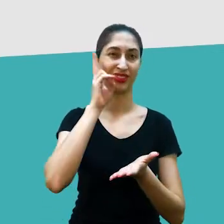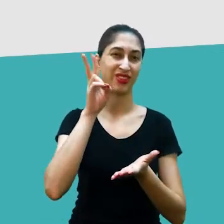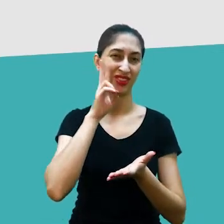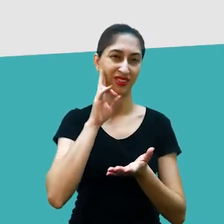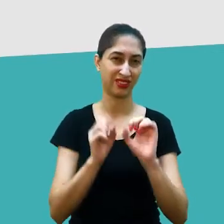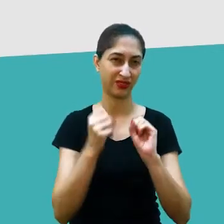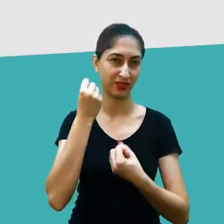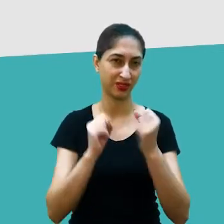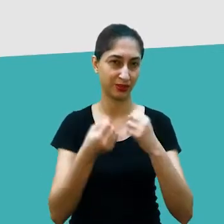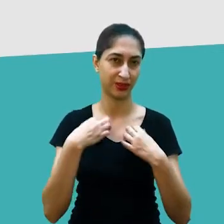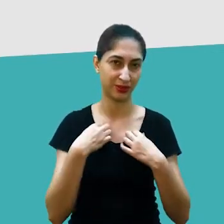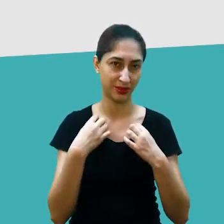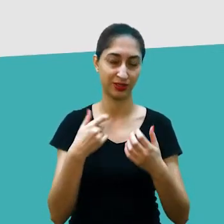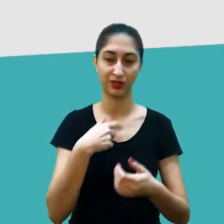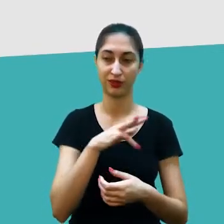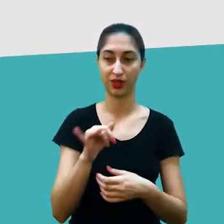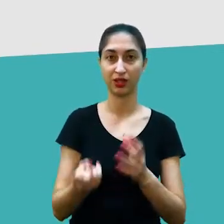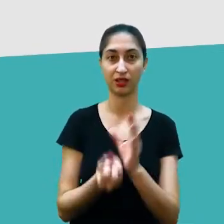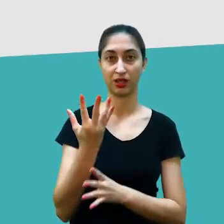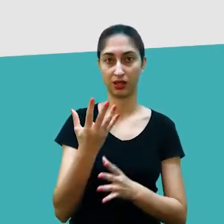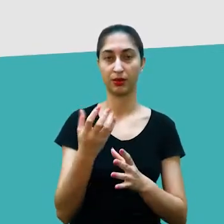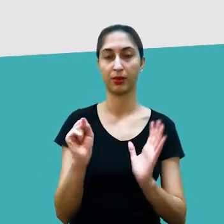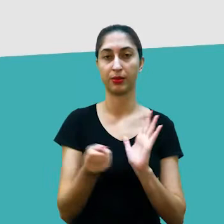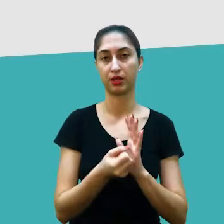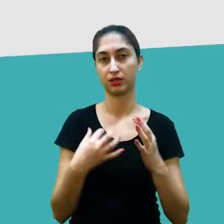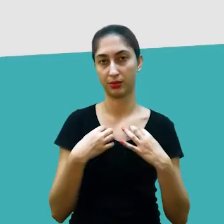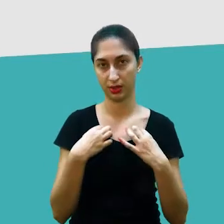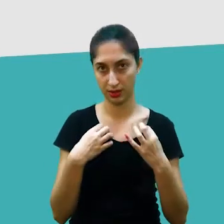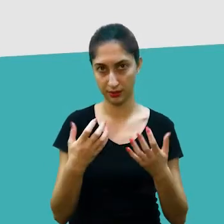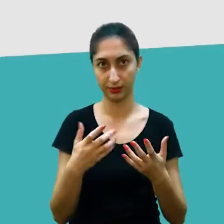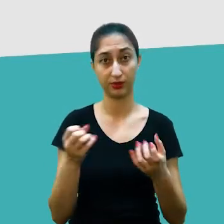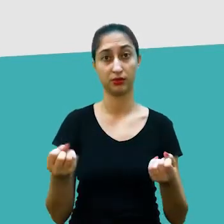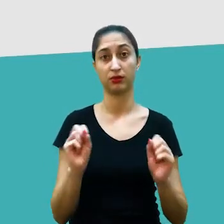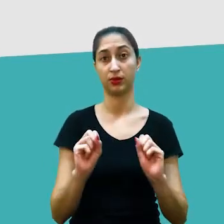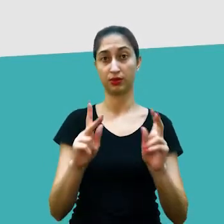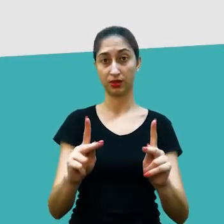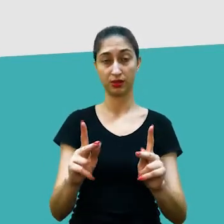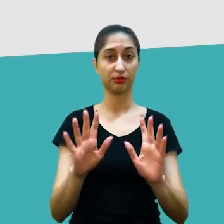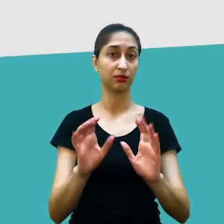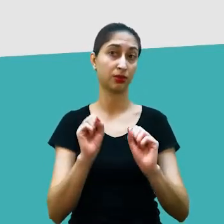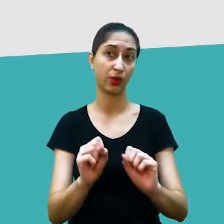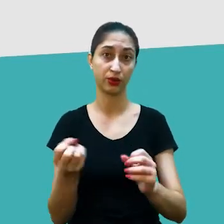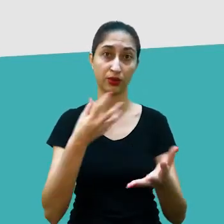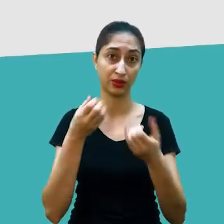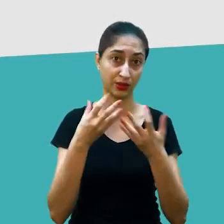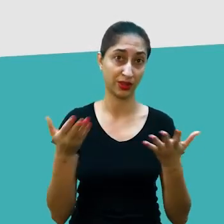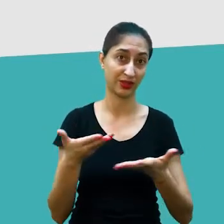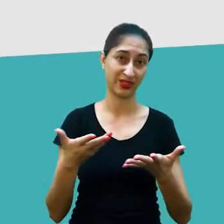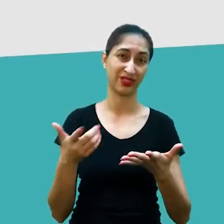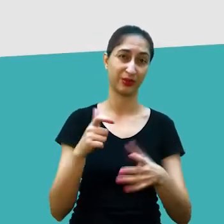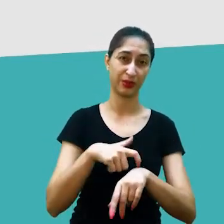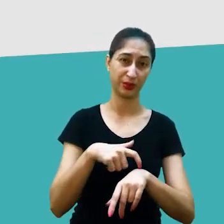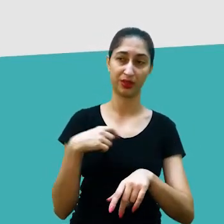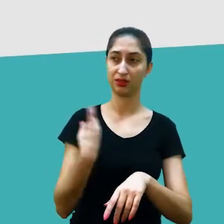fábrica de camisetas. Eu vou empreender e vou criar uma marca de camisetas. Ok, isso pode ser inovador no mercado que a gente está saturado